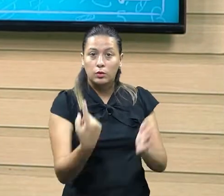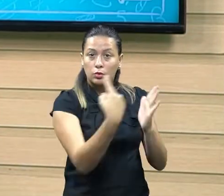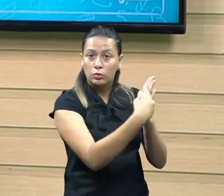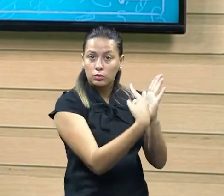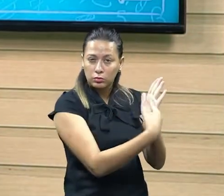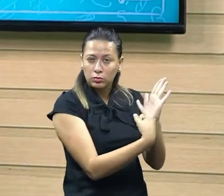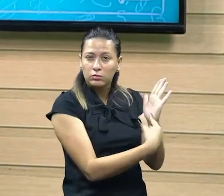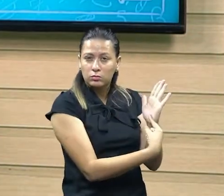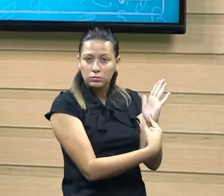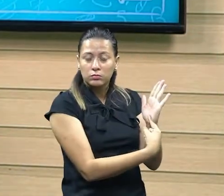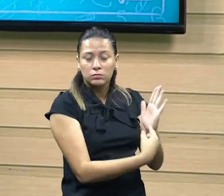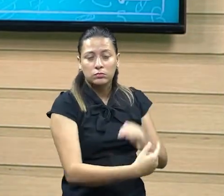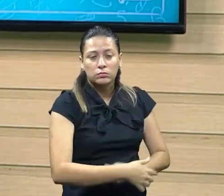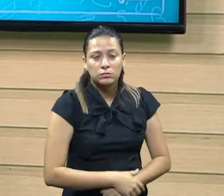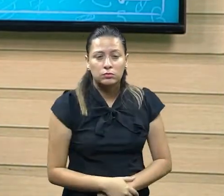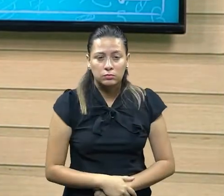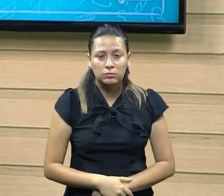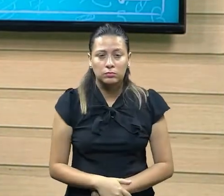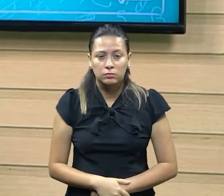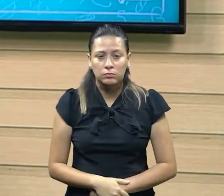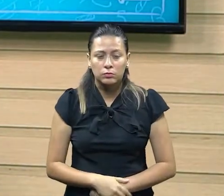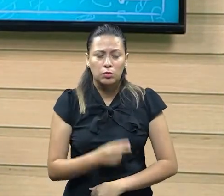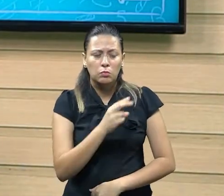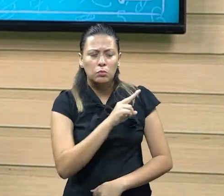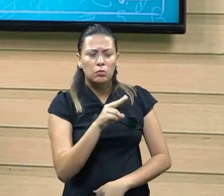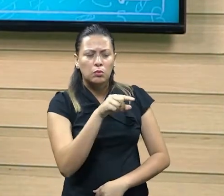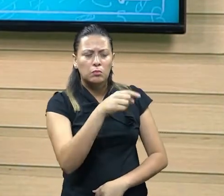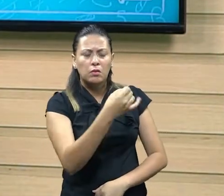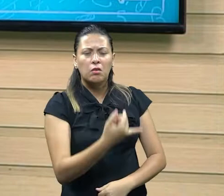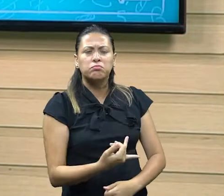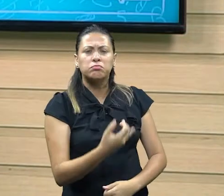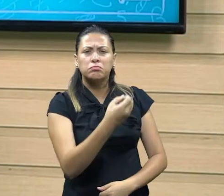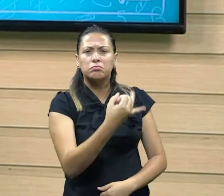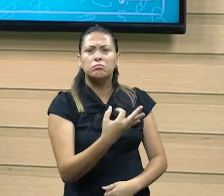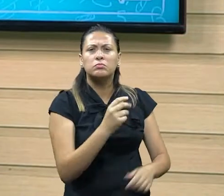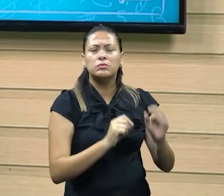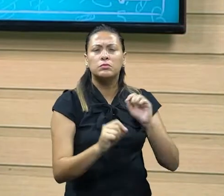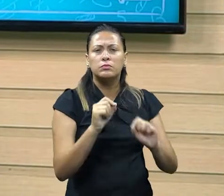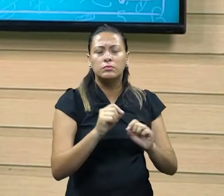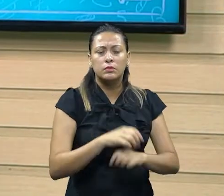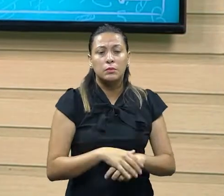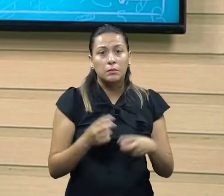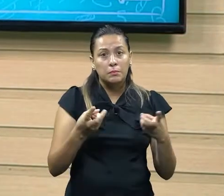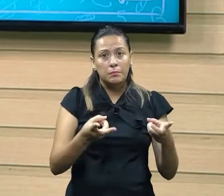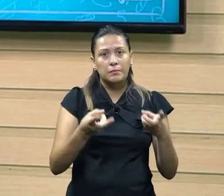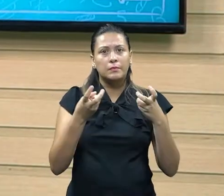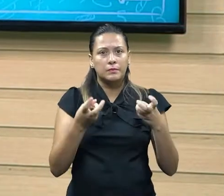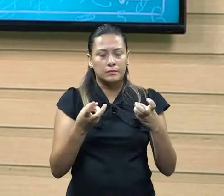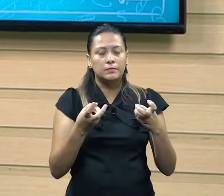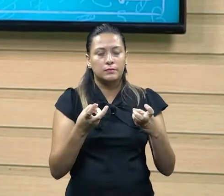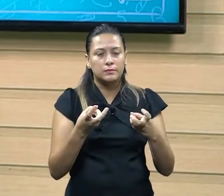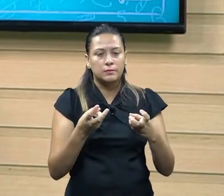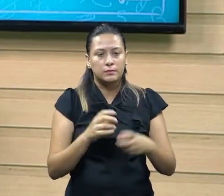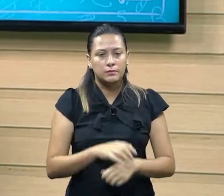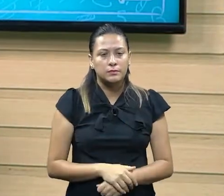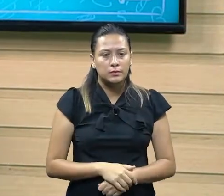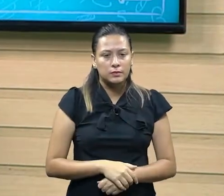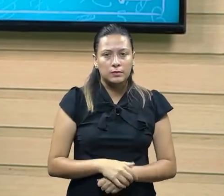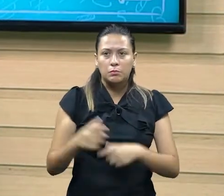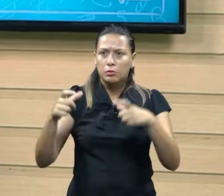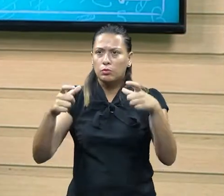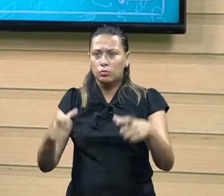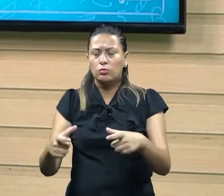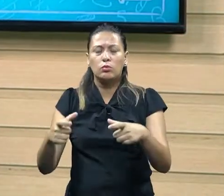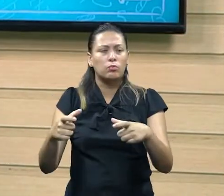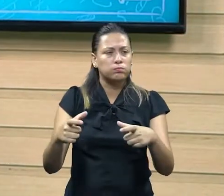checklist, ele como o nome sugere, é para checar com a situação do ambiente,